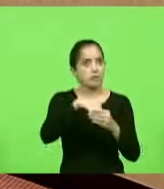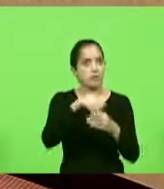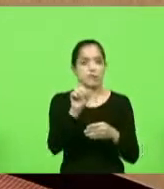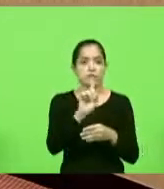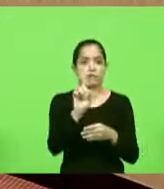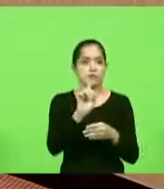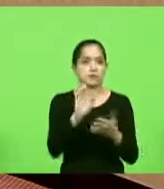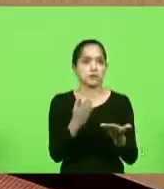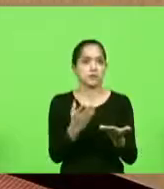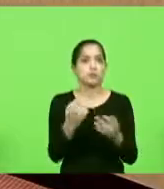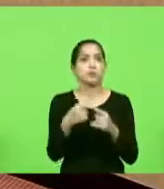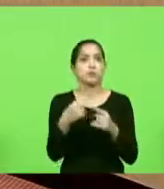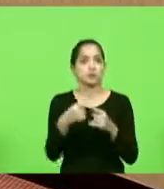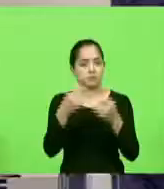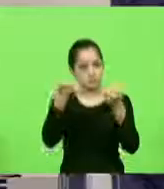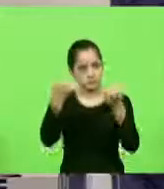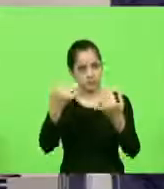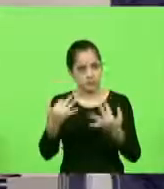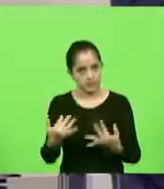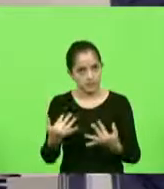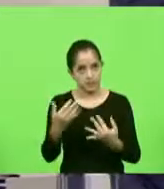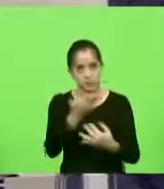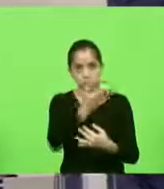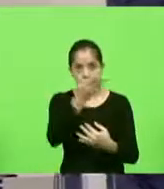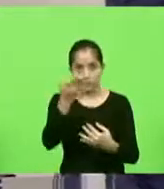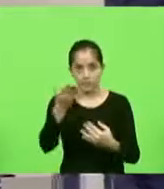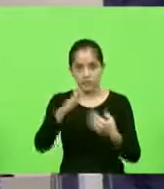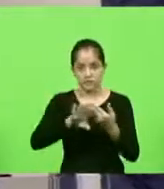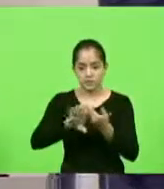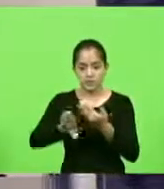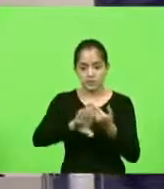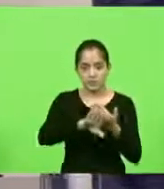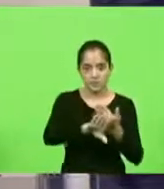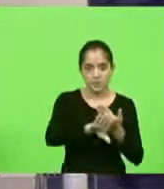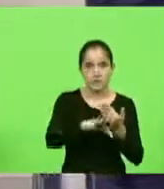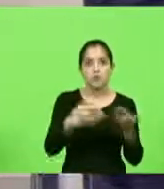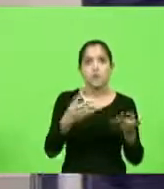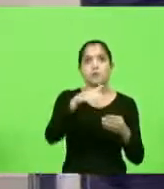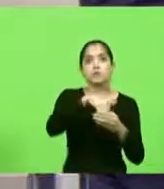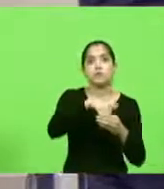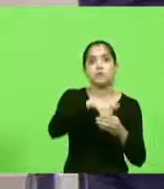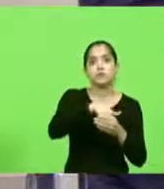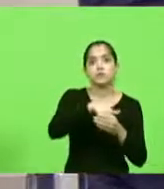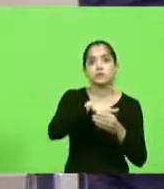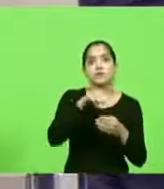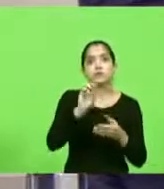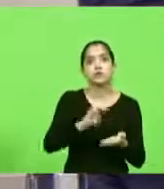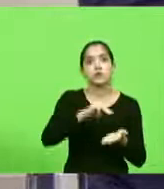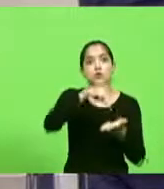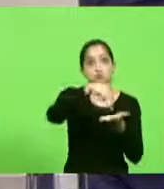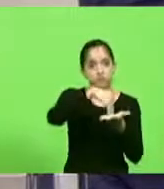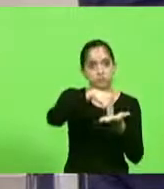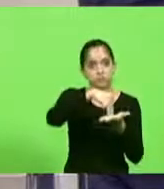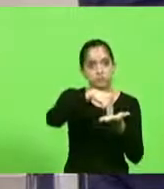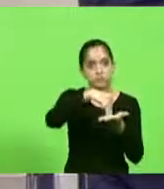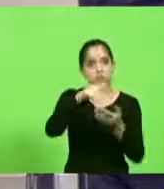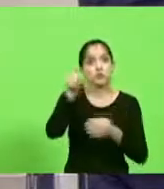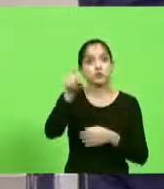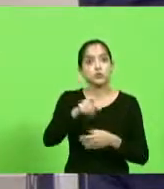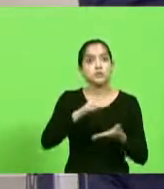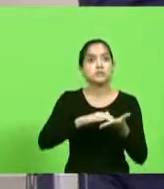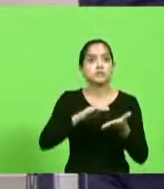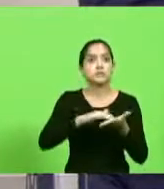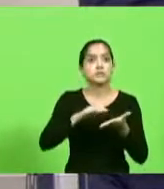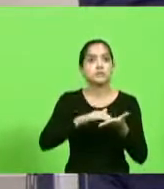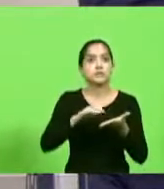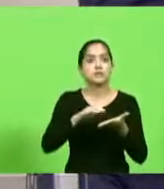Tasca. Aliás, desses, como Vossa Excelência fez separado, eu vou votar somente a moção do ex-secretário de Infraestrutura,